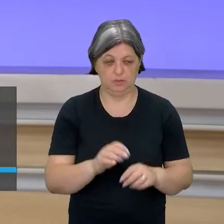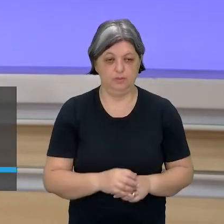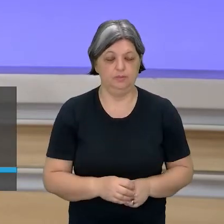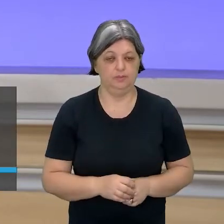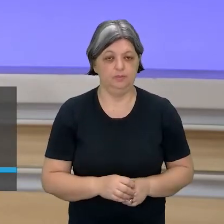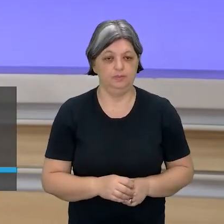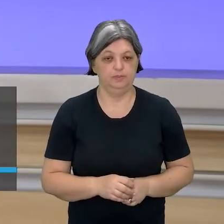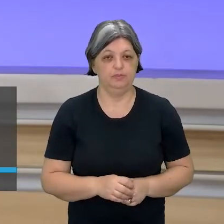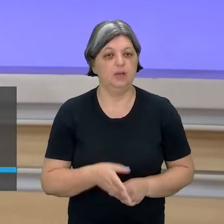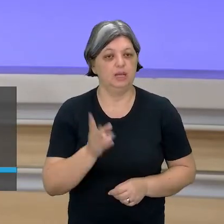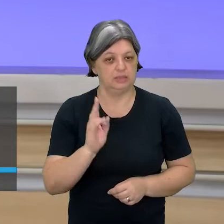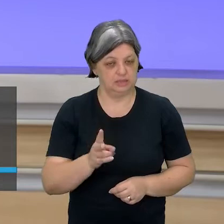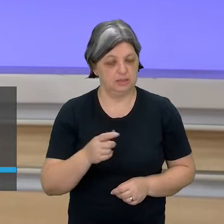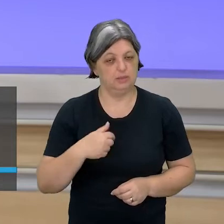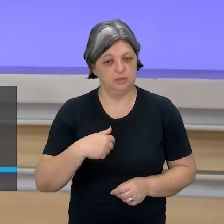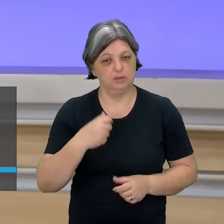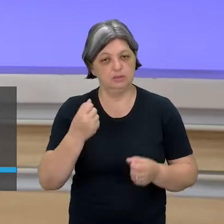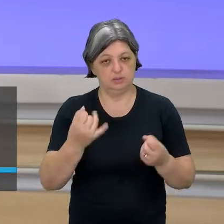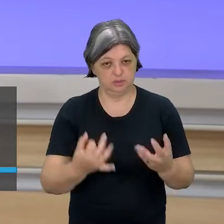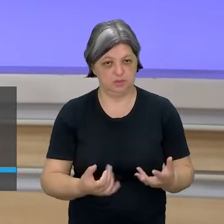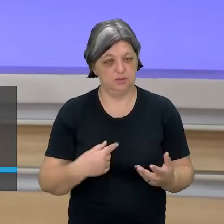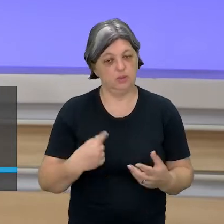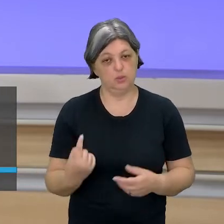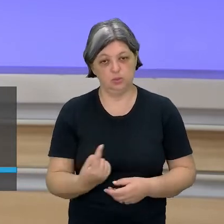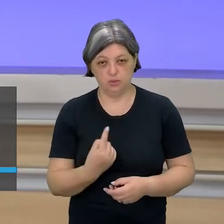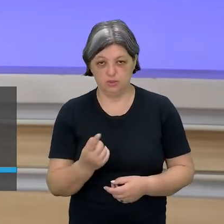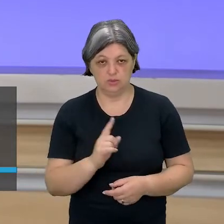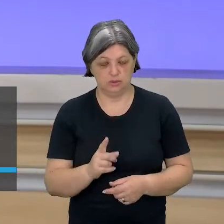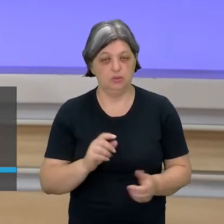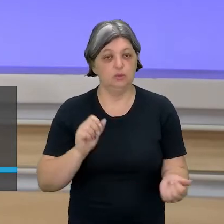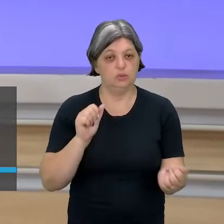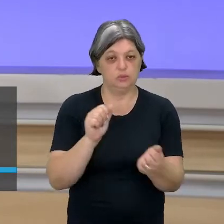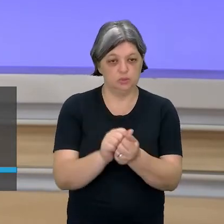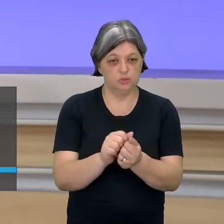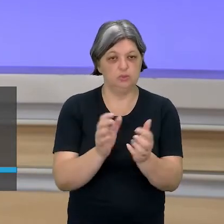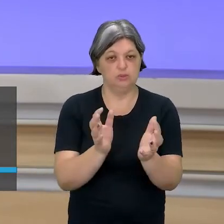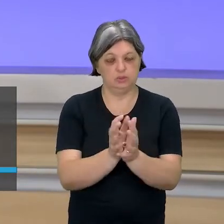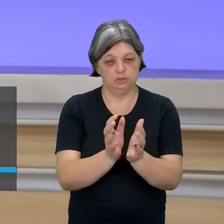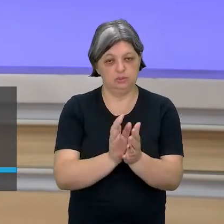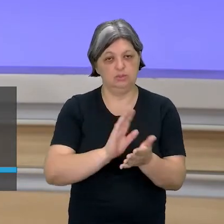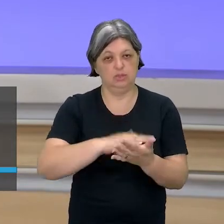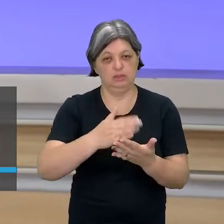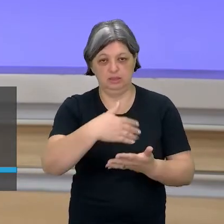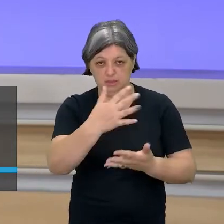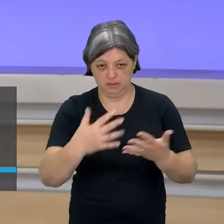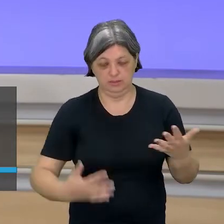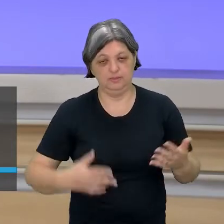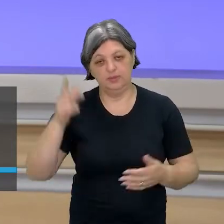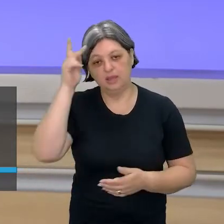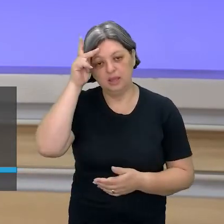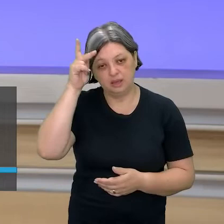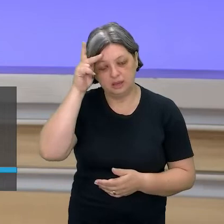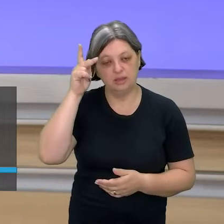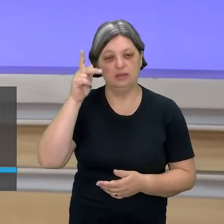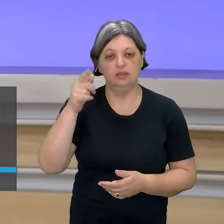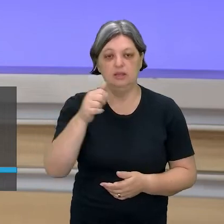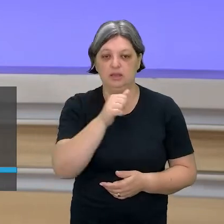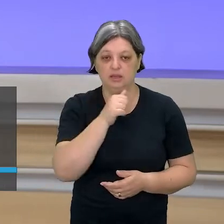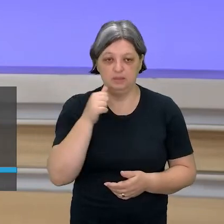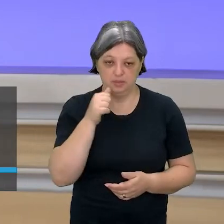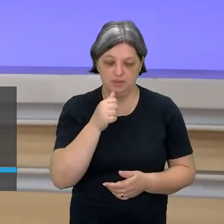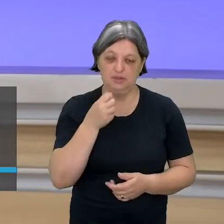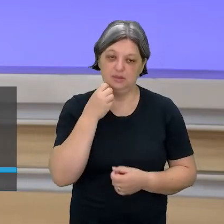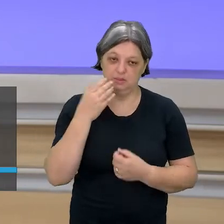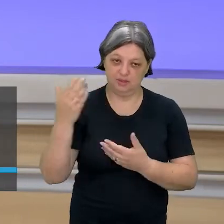Como sempre, eu falo para vocês, né? Eu não tô sozinha, tô com o pessoal de Libras, com as meninas, a Kátia e a Bianca. Meninas, sejam